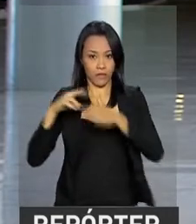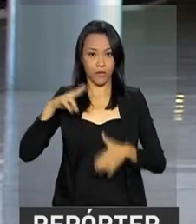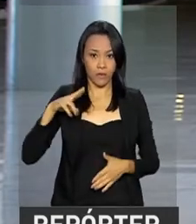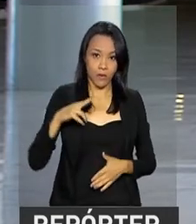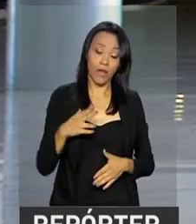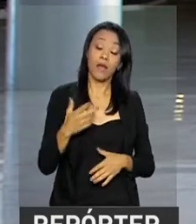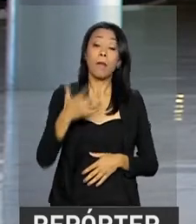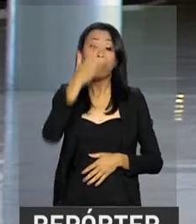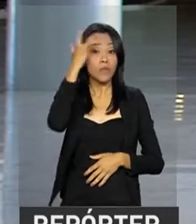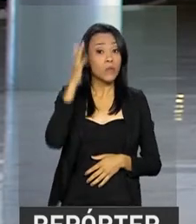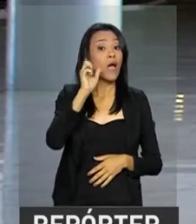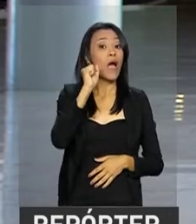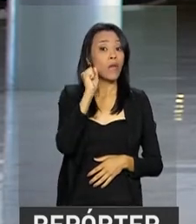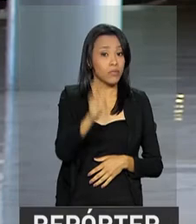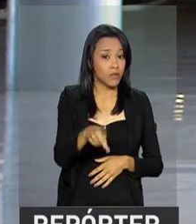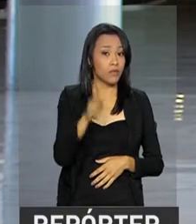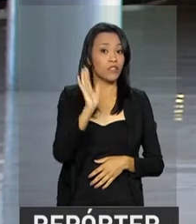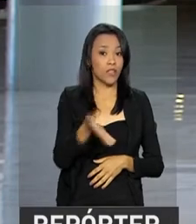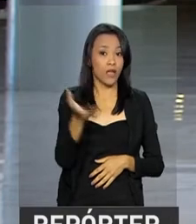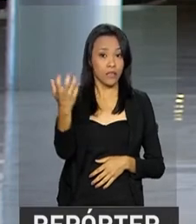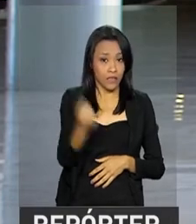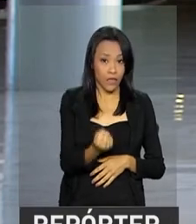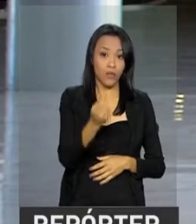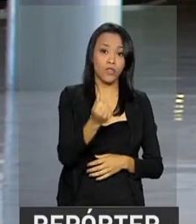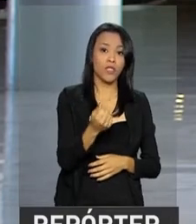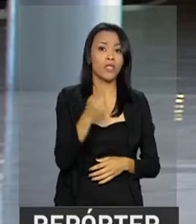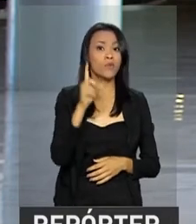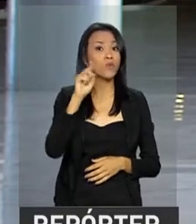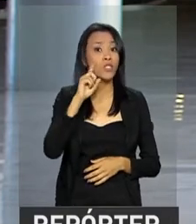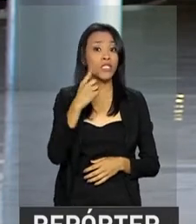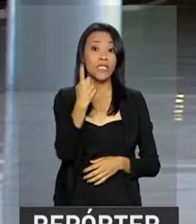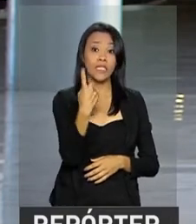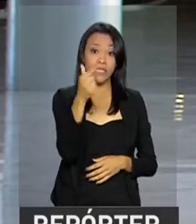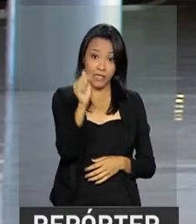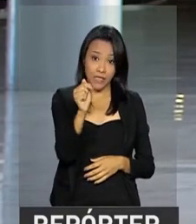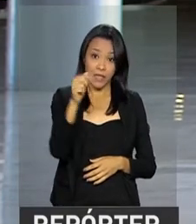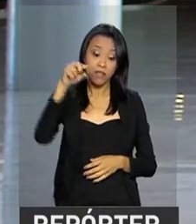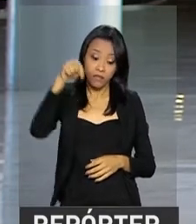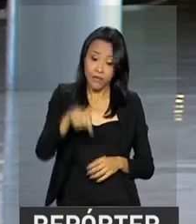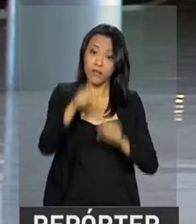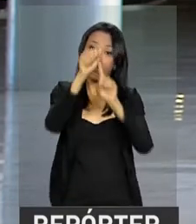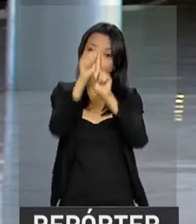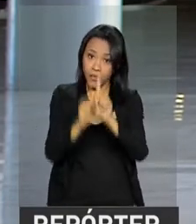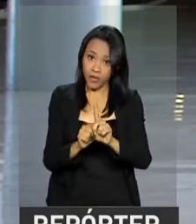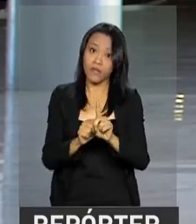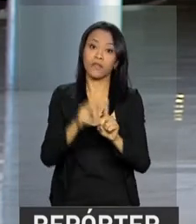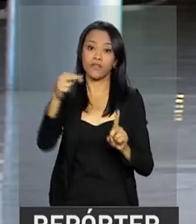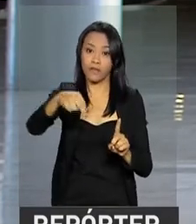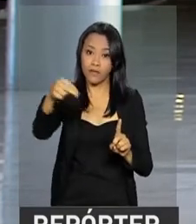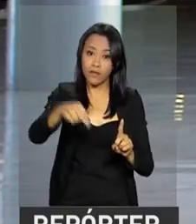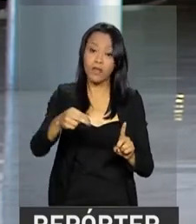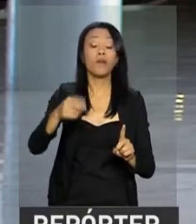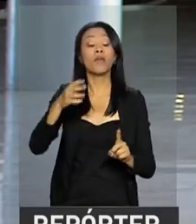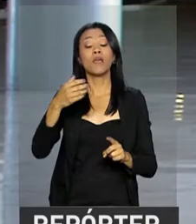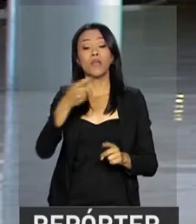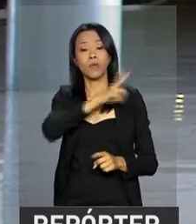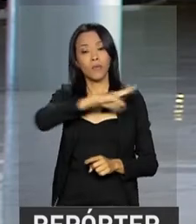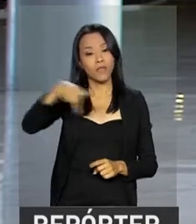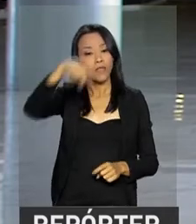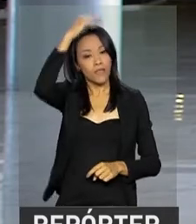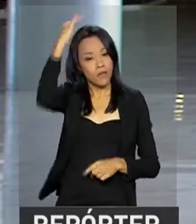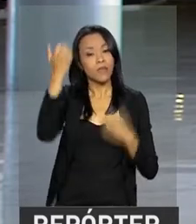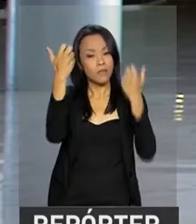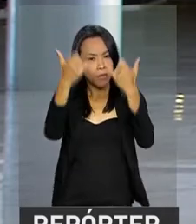poder sacar esse dinheiro já no dia 17 deste mês. E o presidente Michel Temer falou sobre a medida pelas